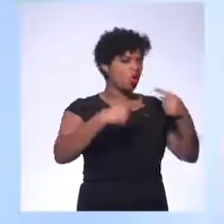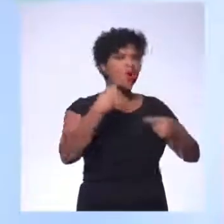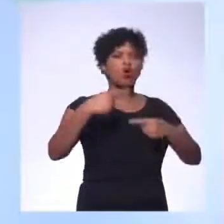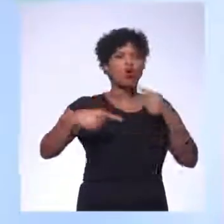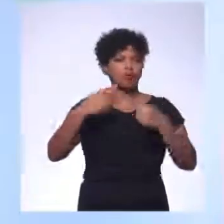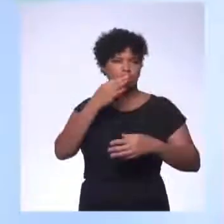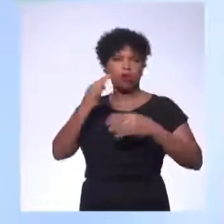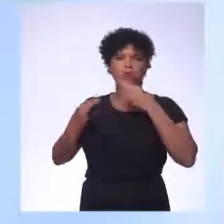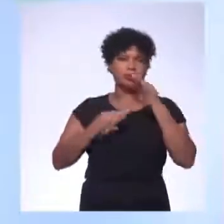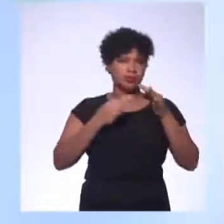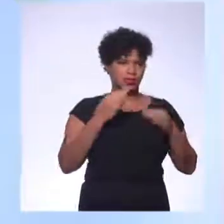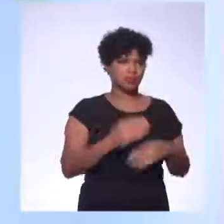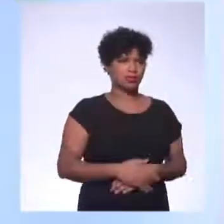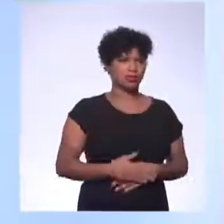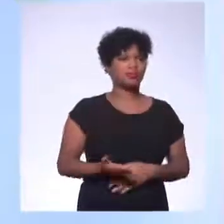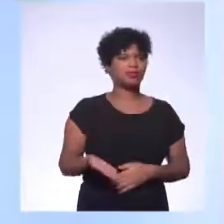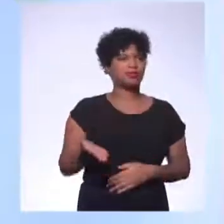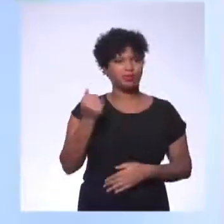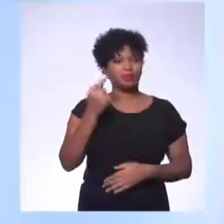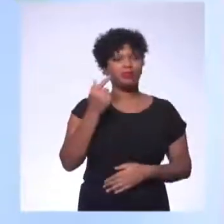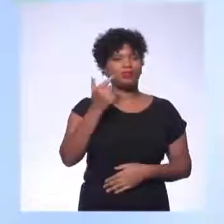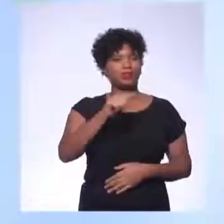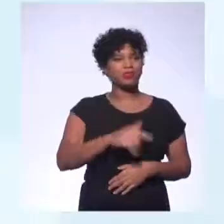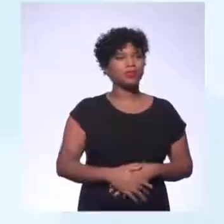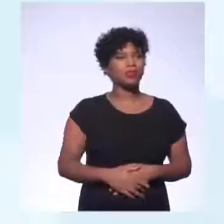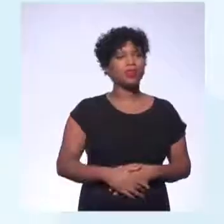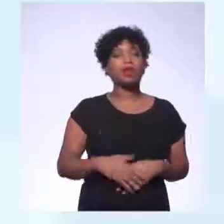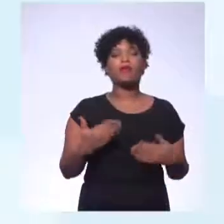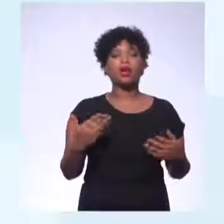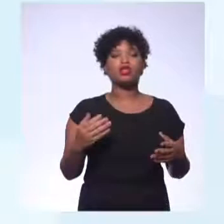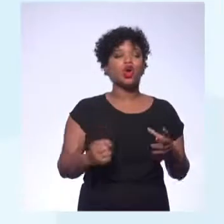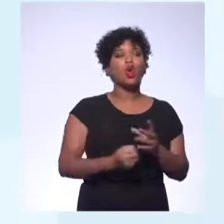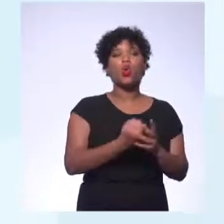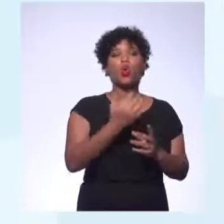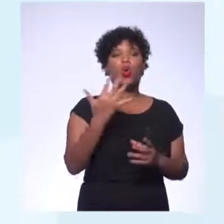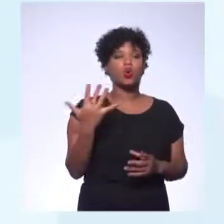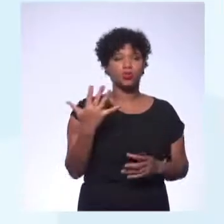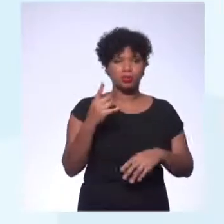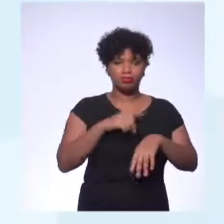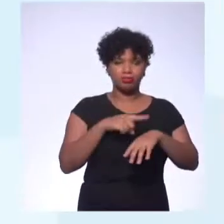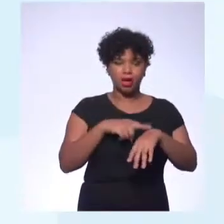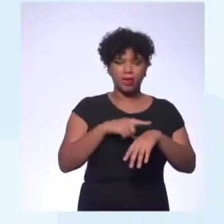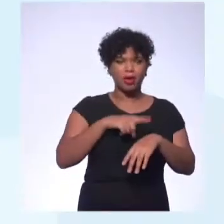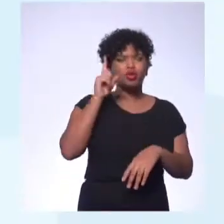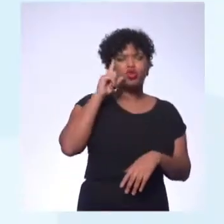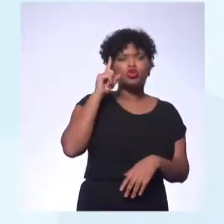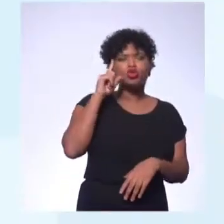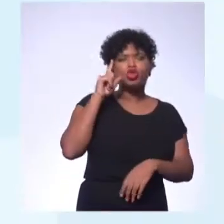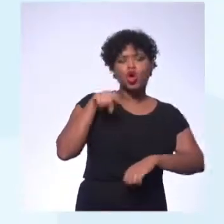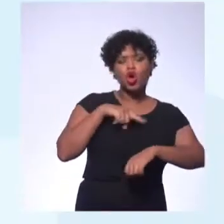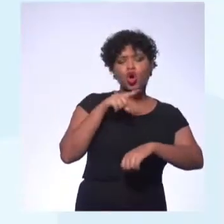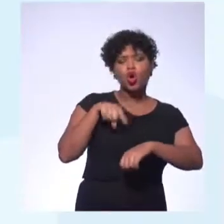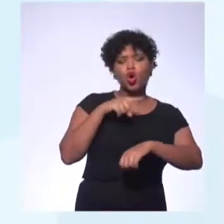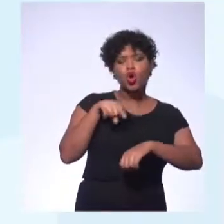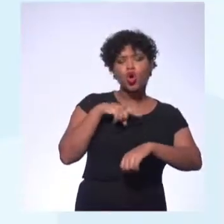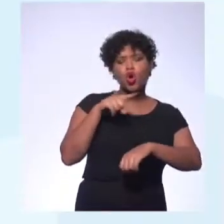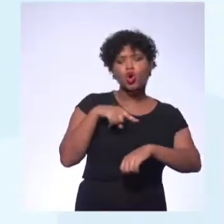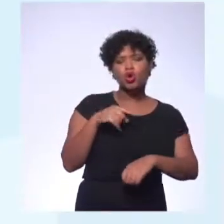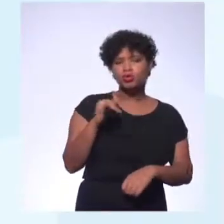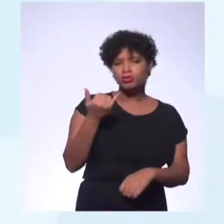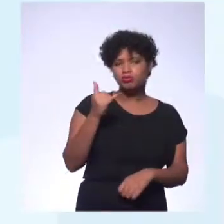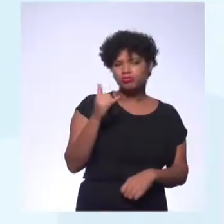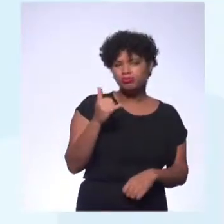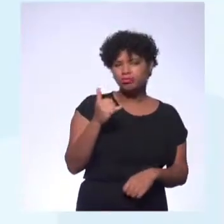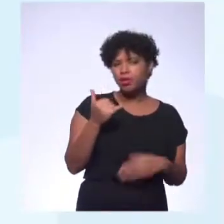debate. Vamos interagir um pouquinho mais. Quanto tempo por dia você costuma utilizar o celular? Utilizando quais